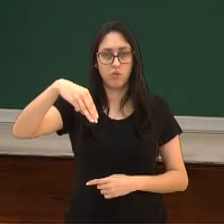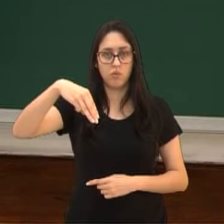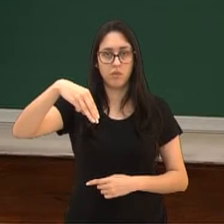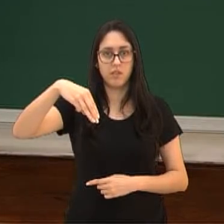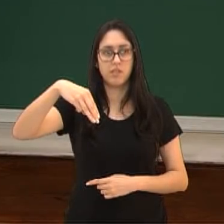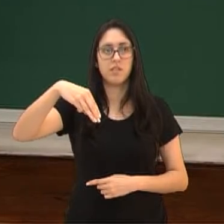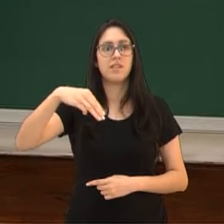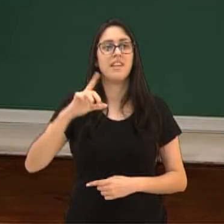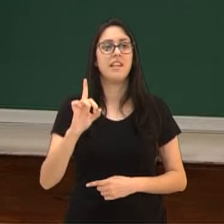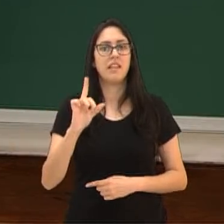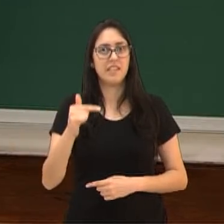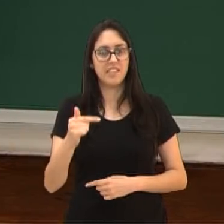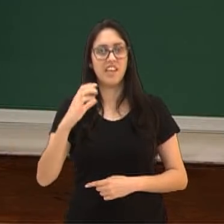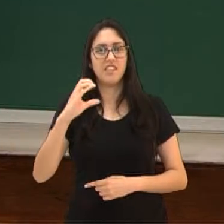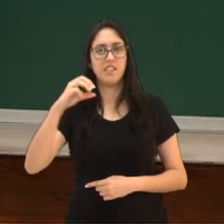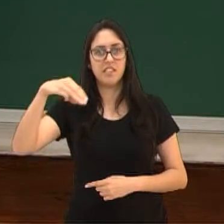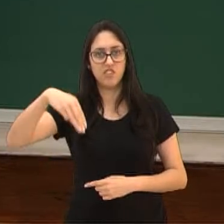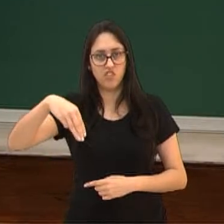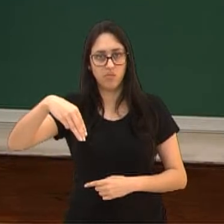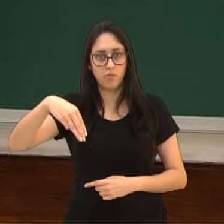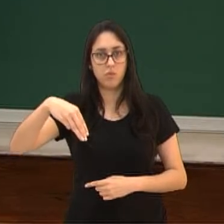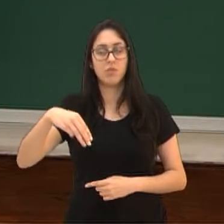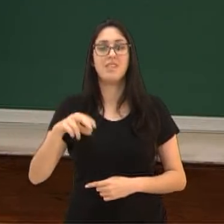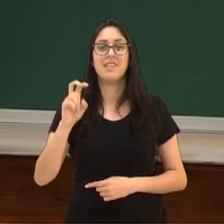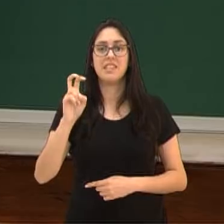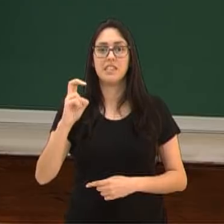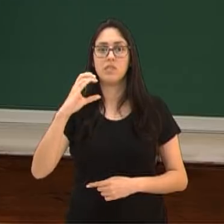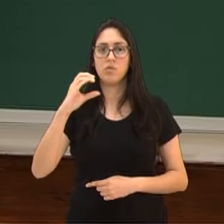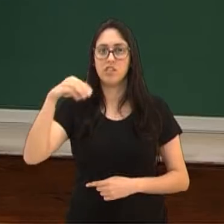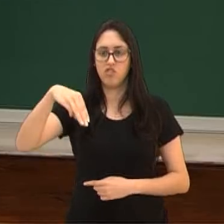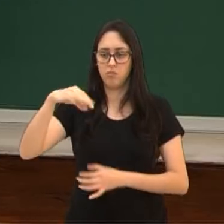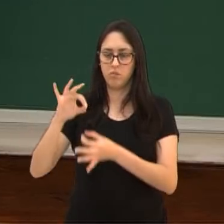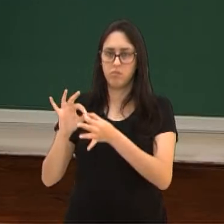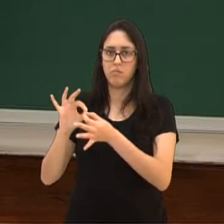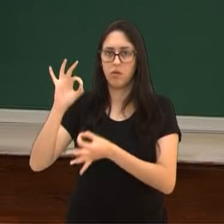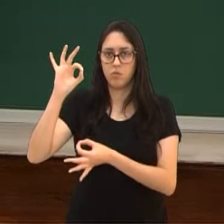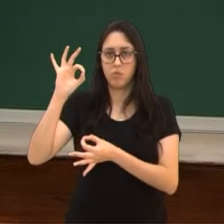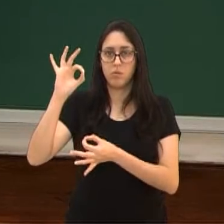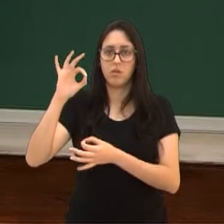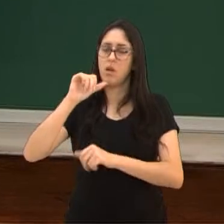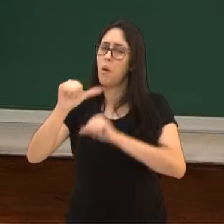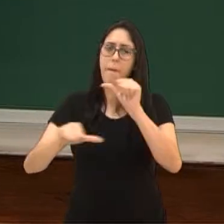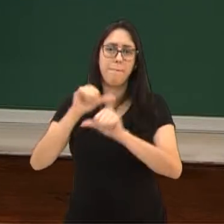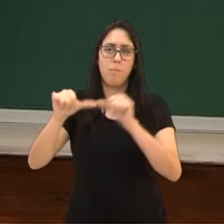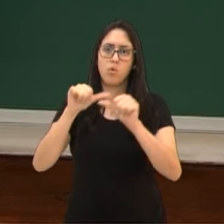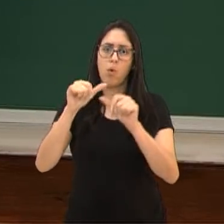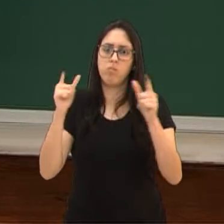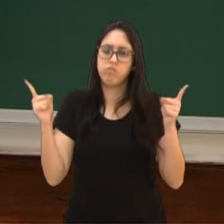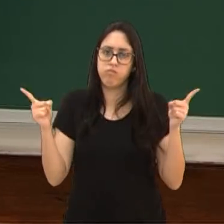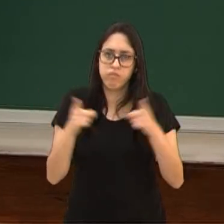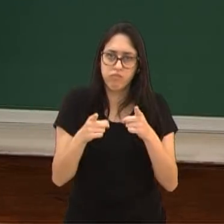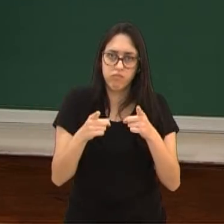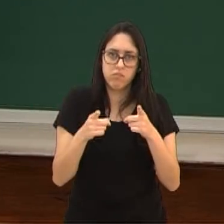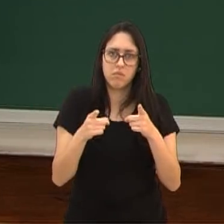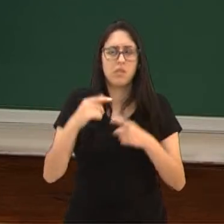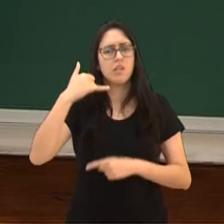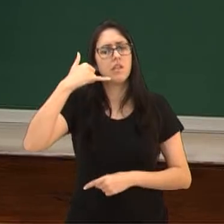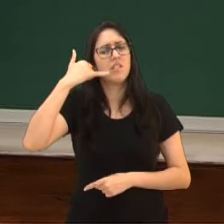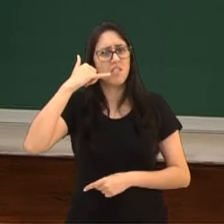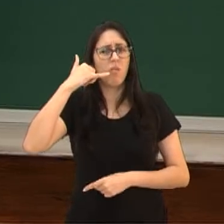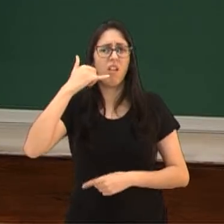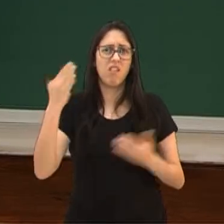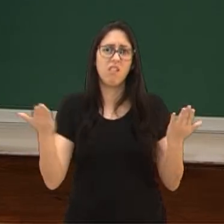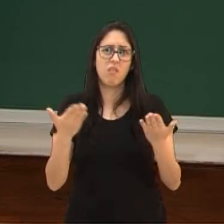17 centímetros por 5 centímetros de altura. Ela foi diminuída. Faz sentido, né, gente? Os celulares, eles